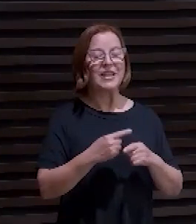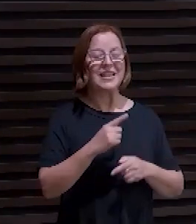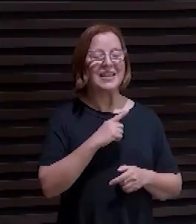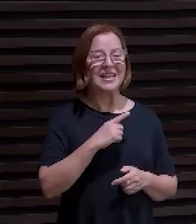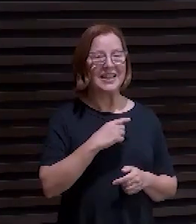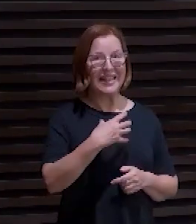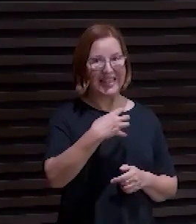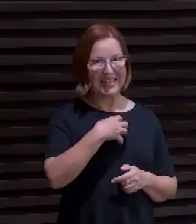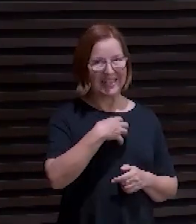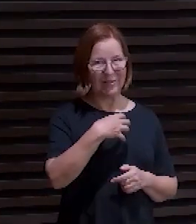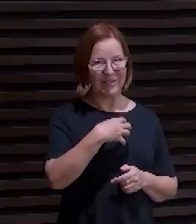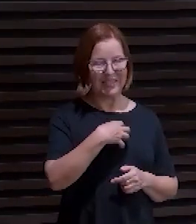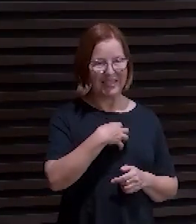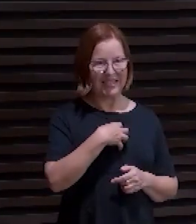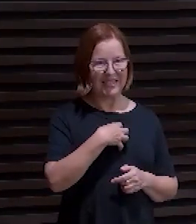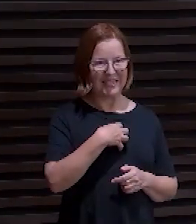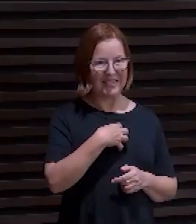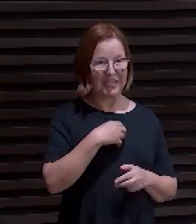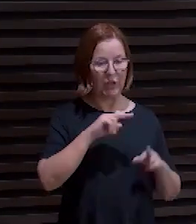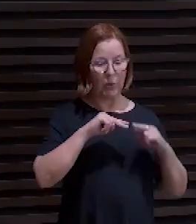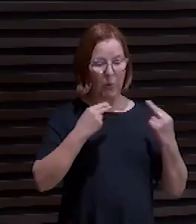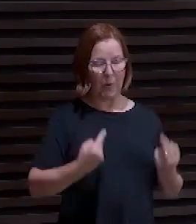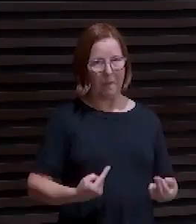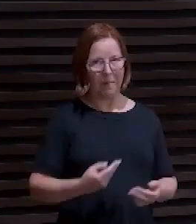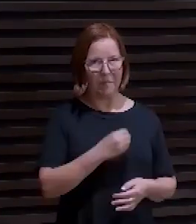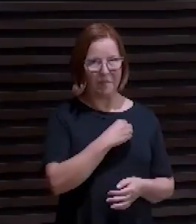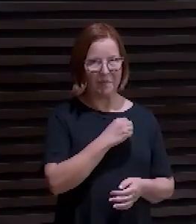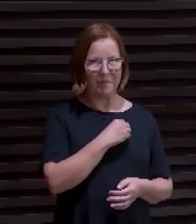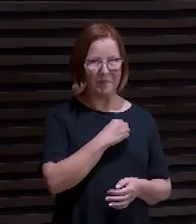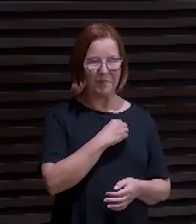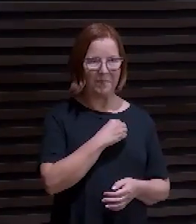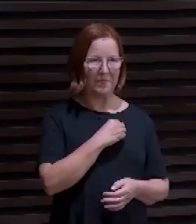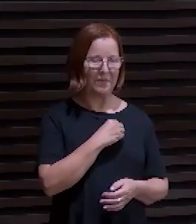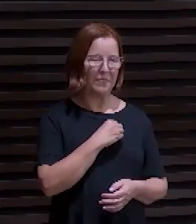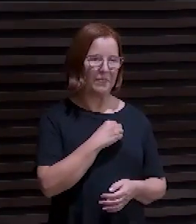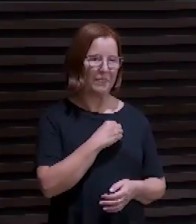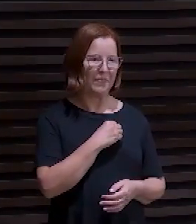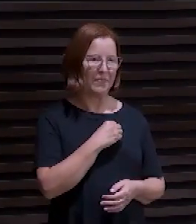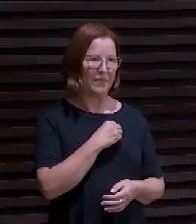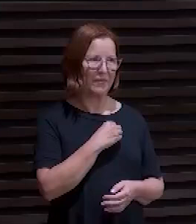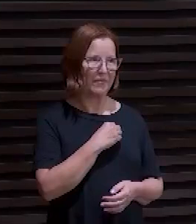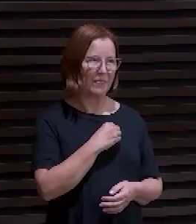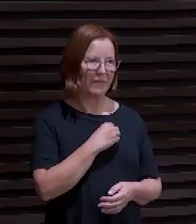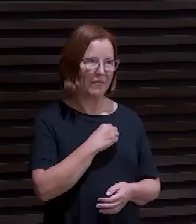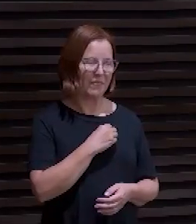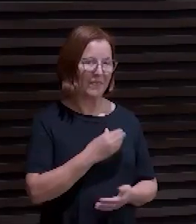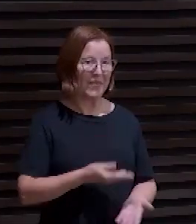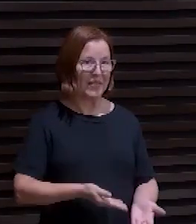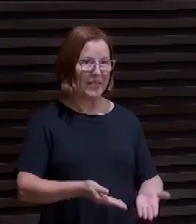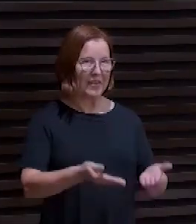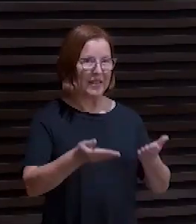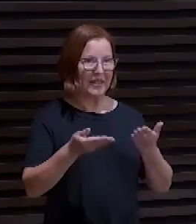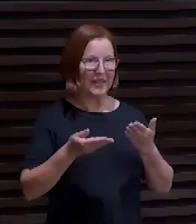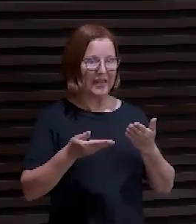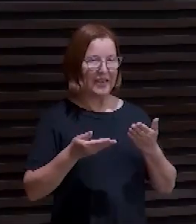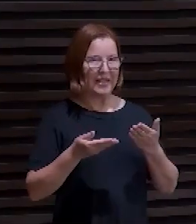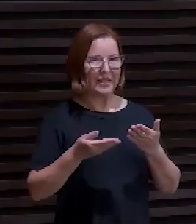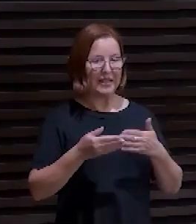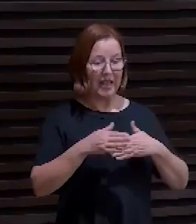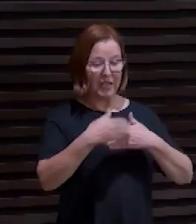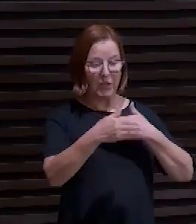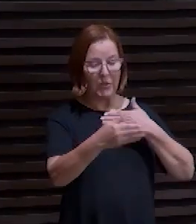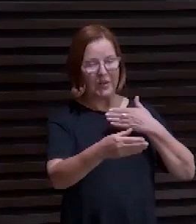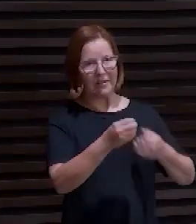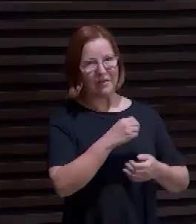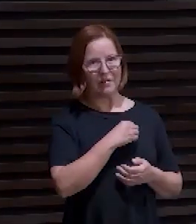natureza humana caída, que traz os efeitos do